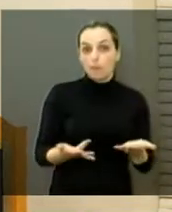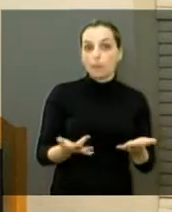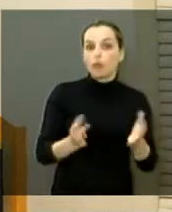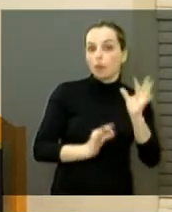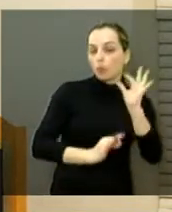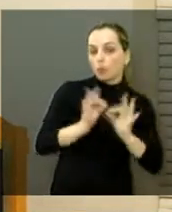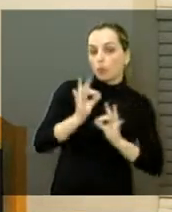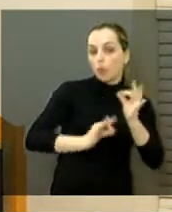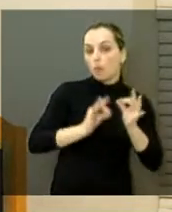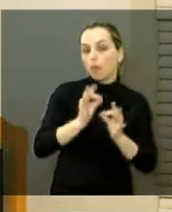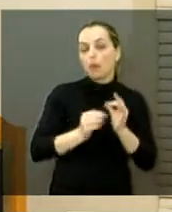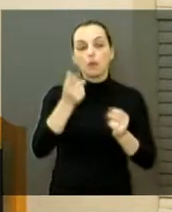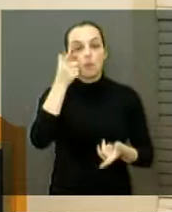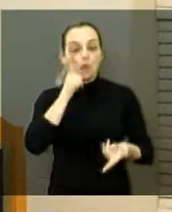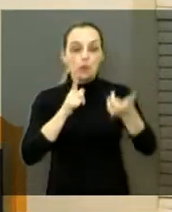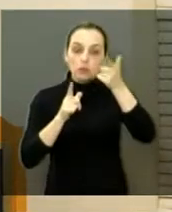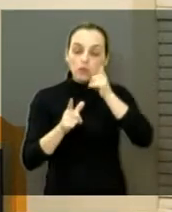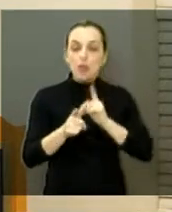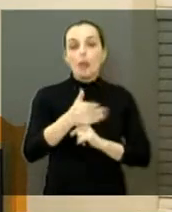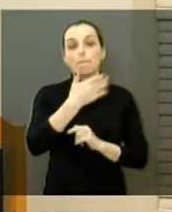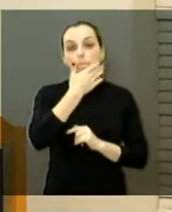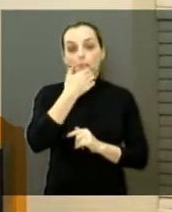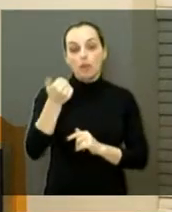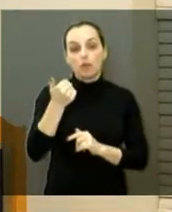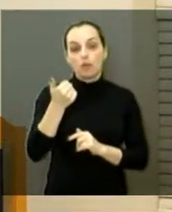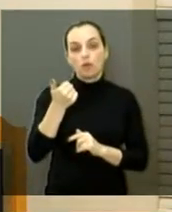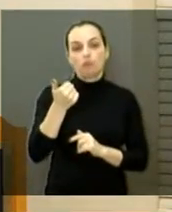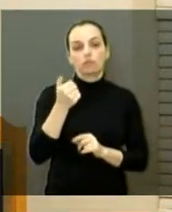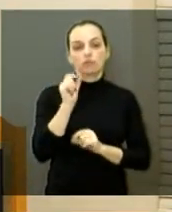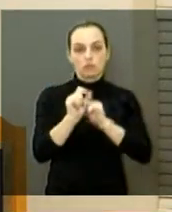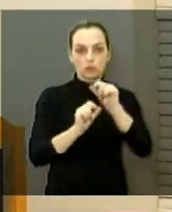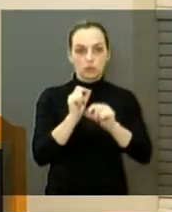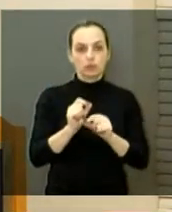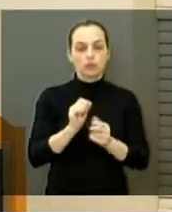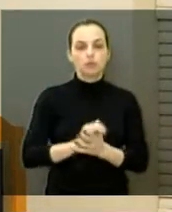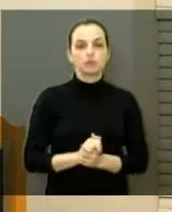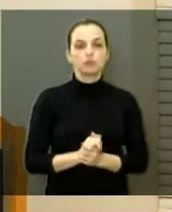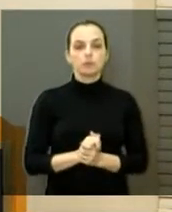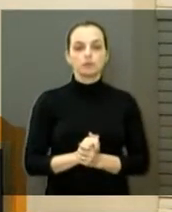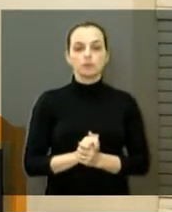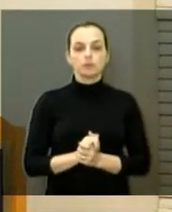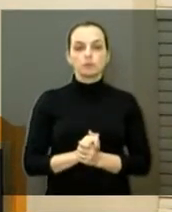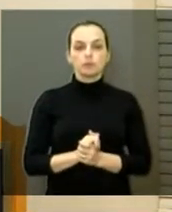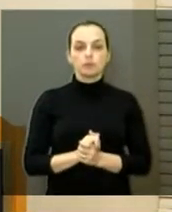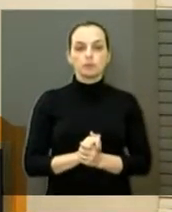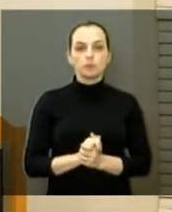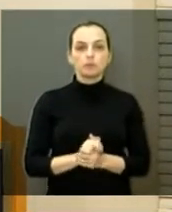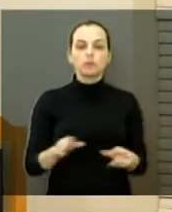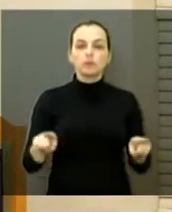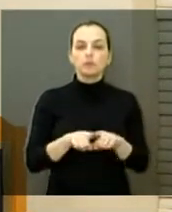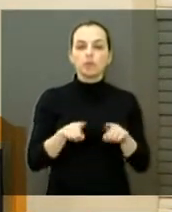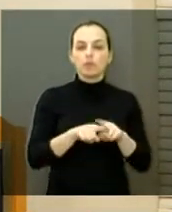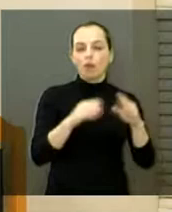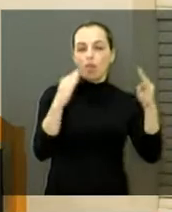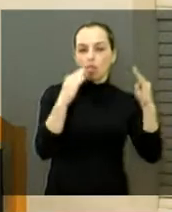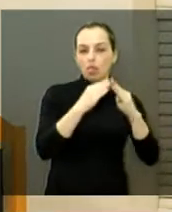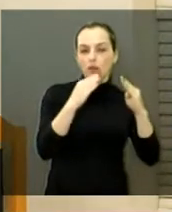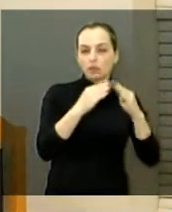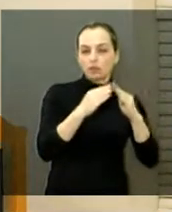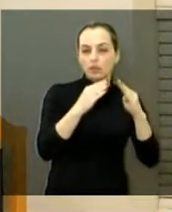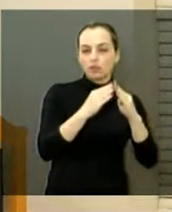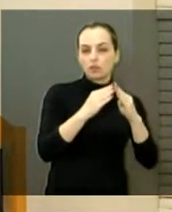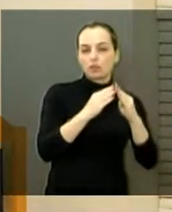ação para que consiga melhorar a situação. Outra situação também, das casas do Vale Verde e do São